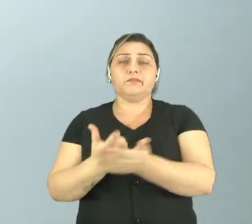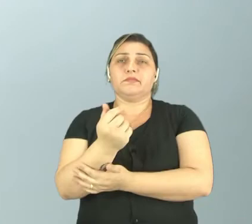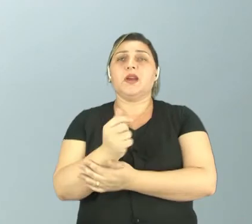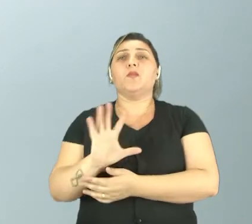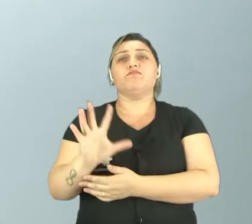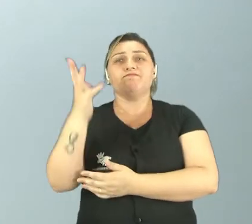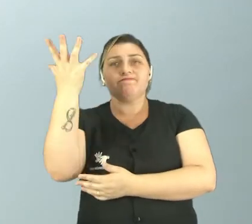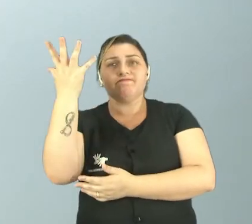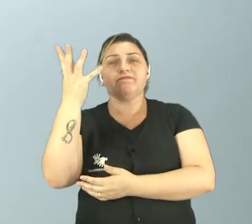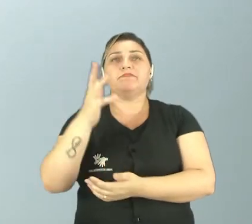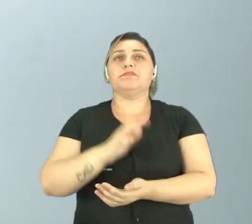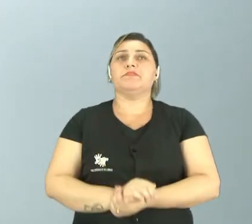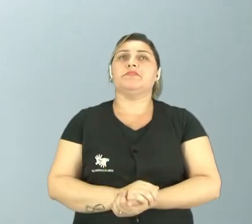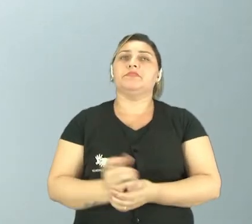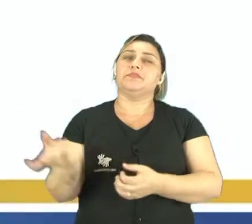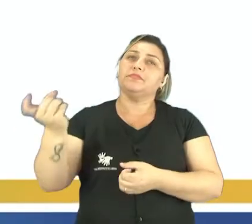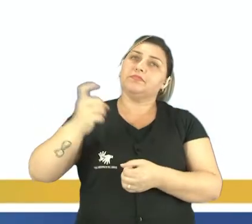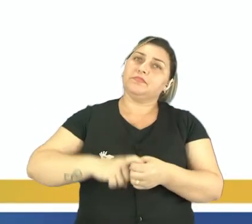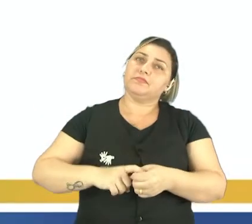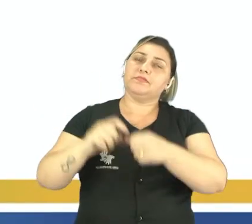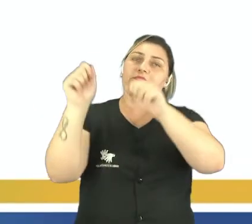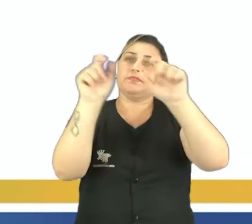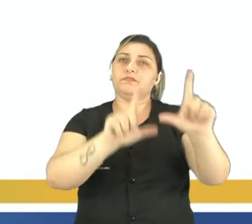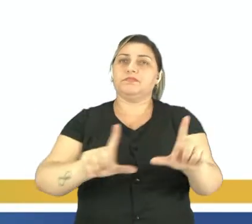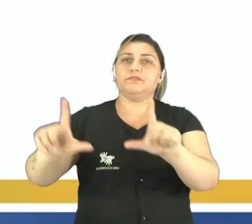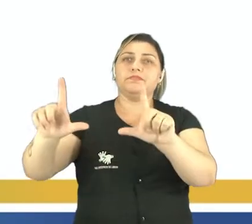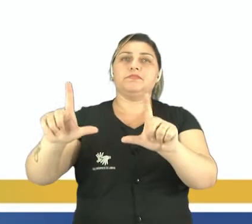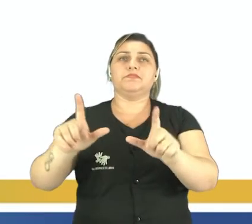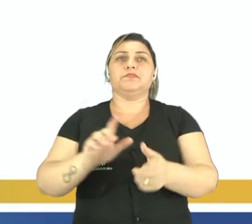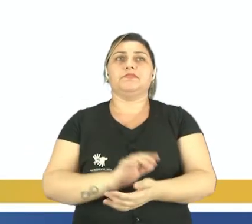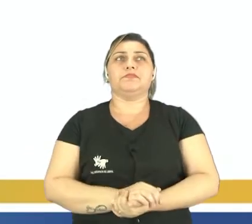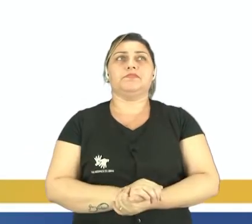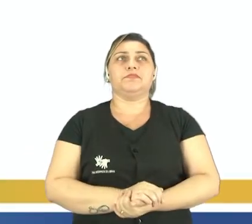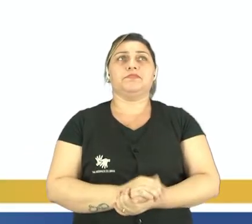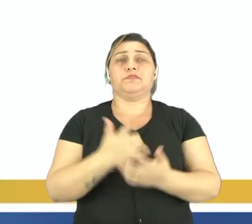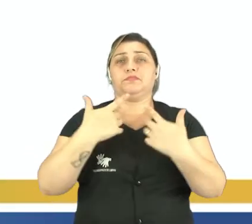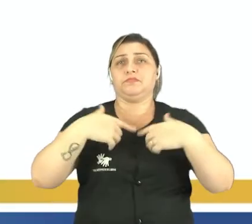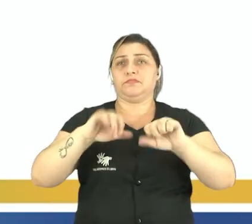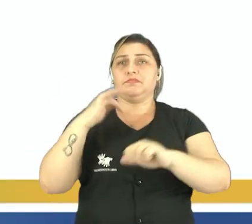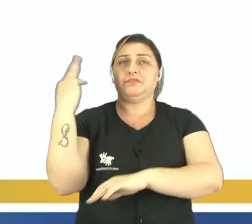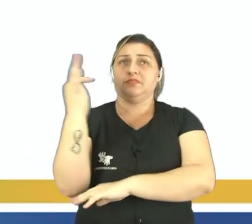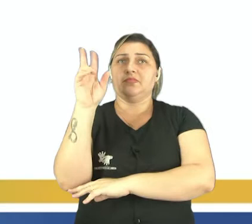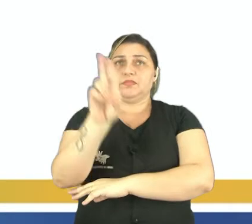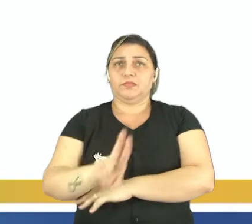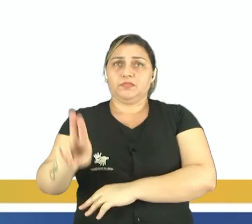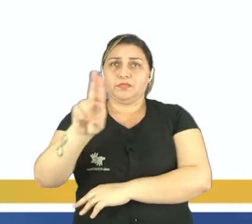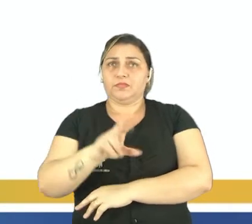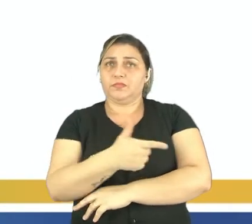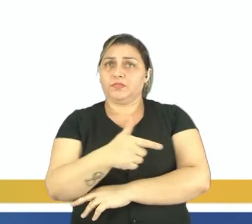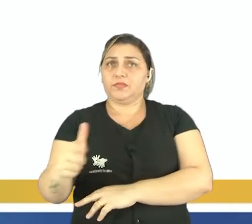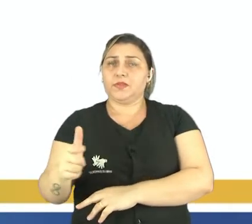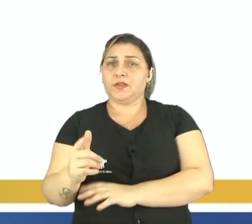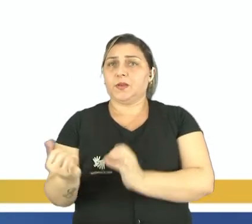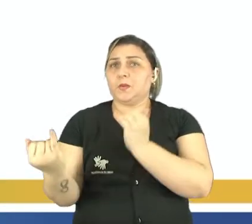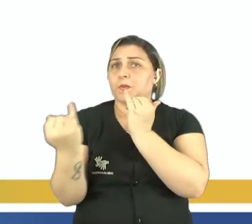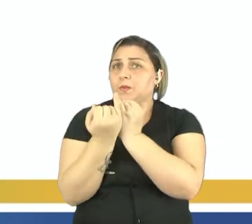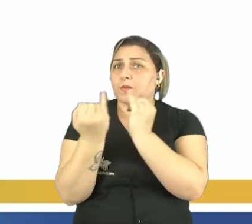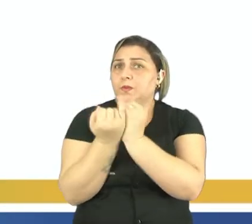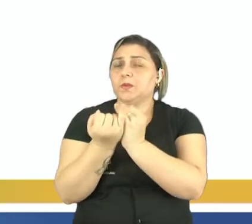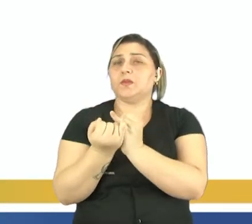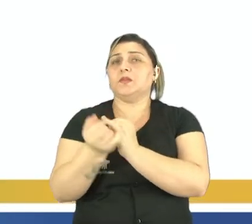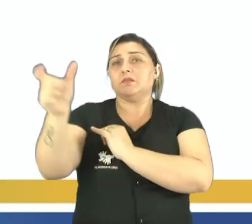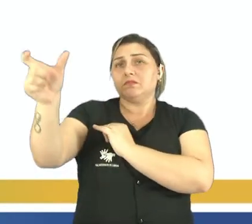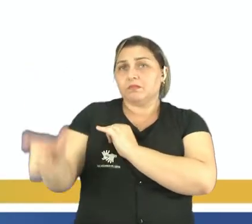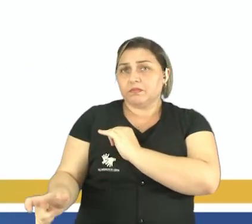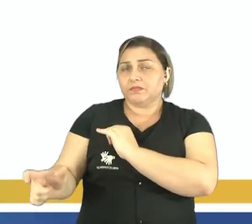o que acontece. Vamos voltar para o slide. A linguagem formal é sempre usada quando não temos intimidade com o nosso